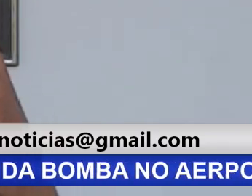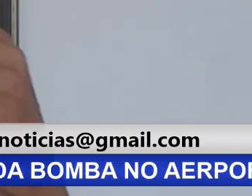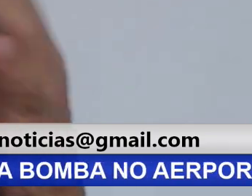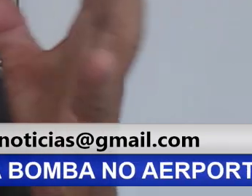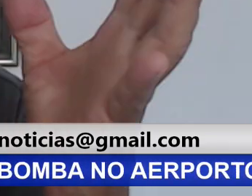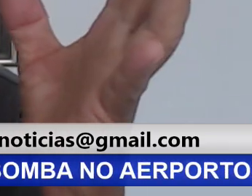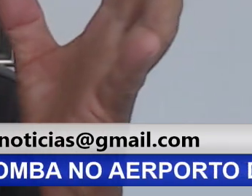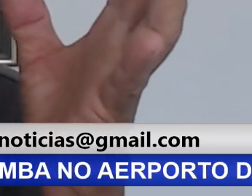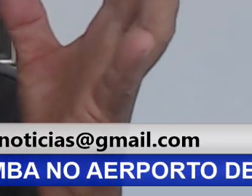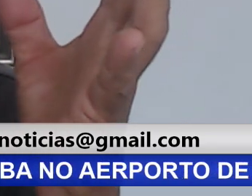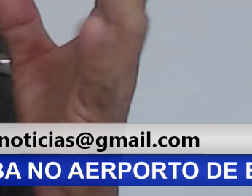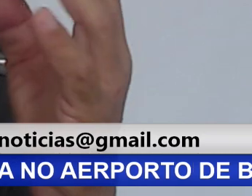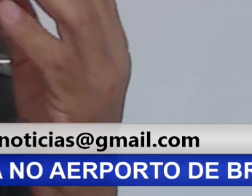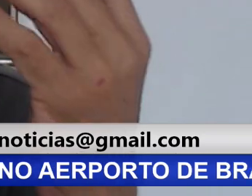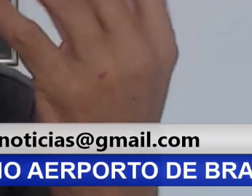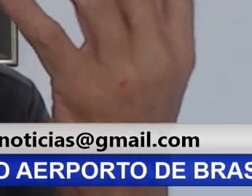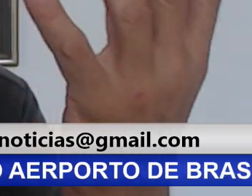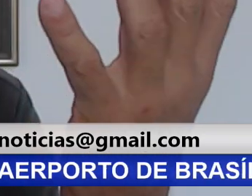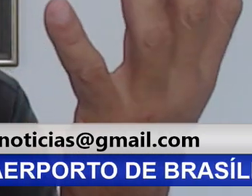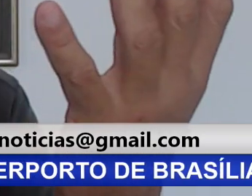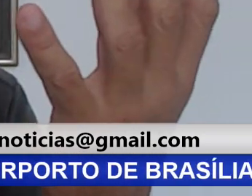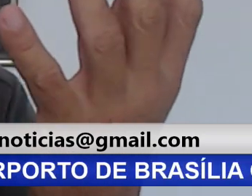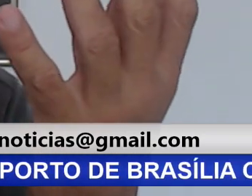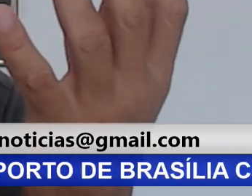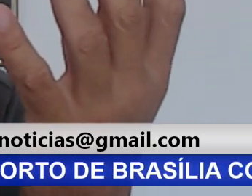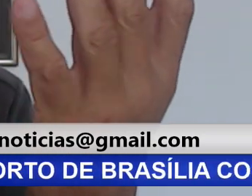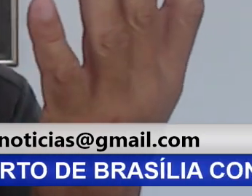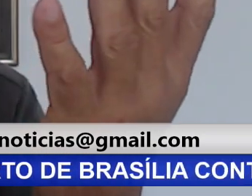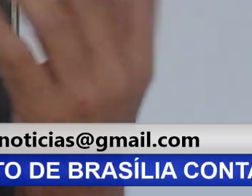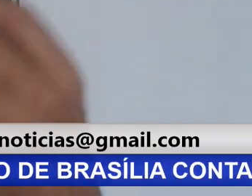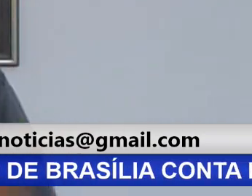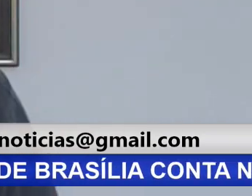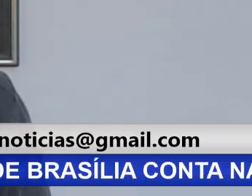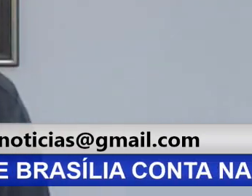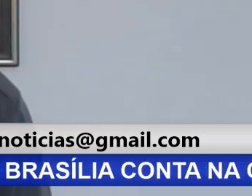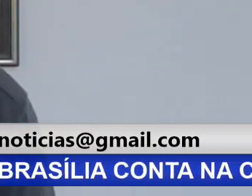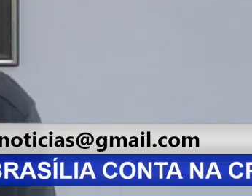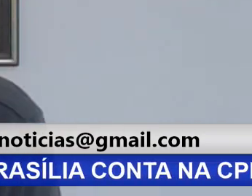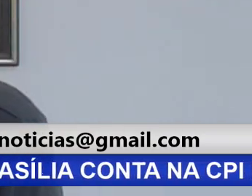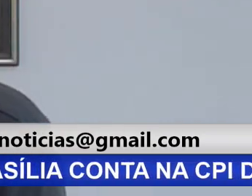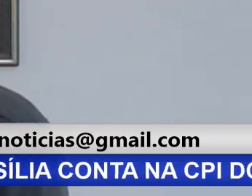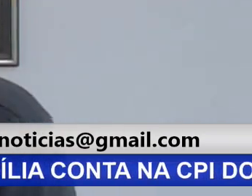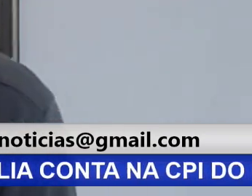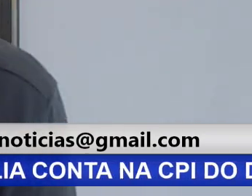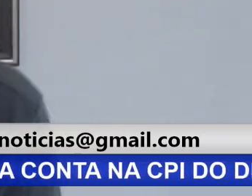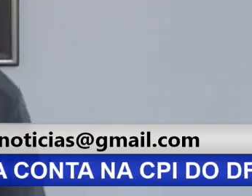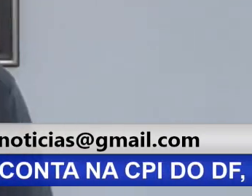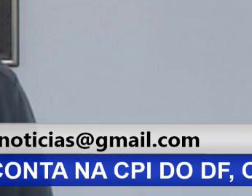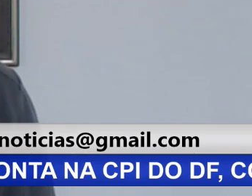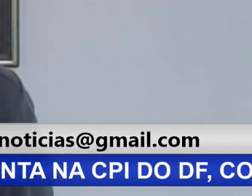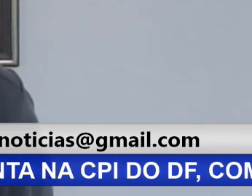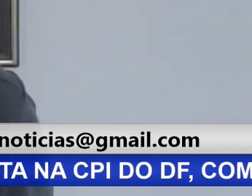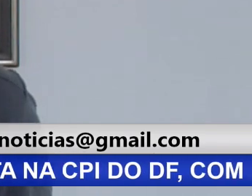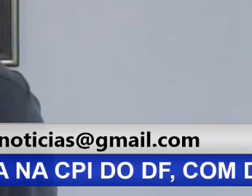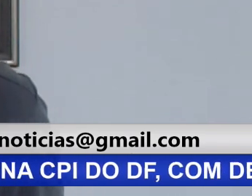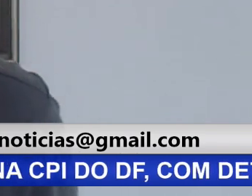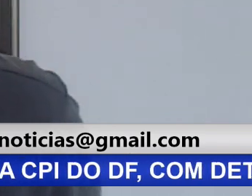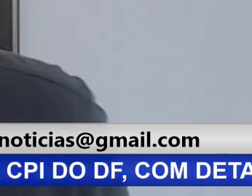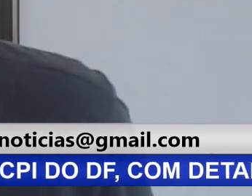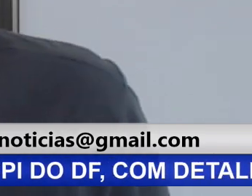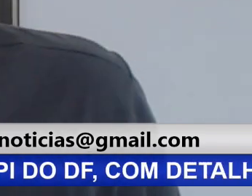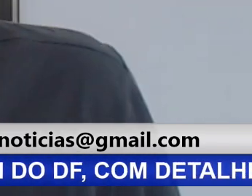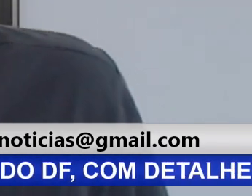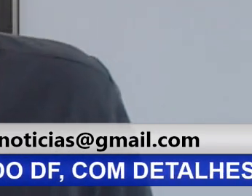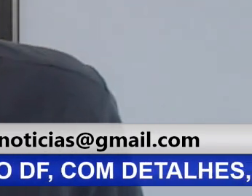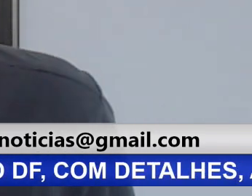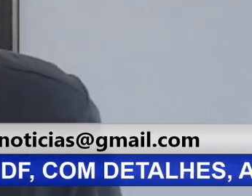o Chico está instigante? Ele está instigado. E pediu para o... Pô, advogado saindo do lugar, fala, não, senta aqui, perto de mim. Tá,